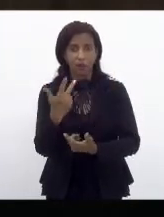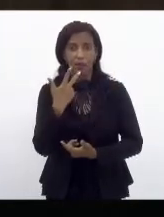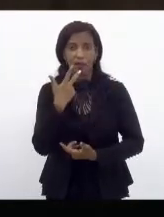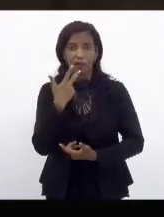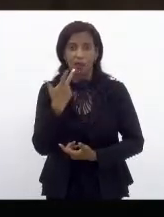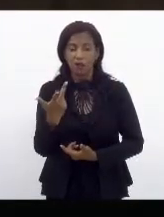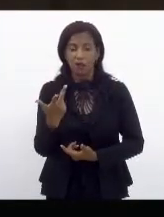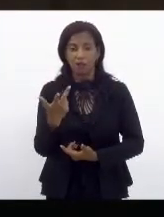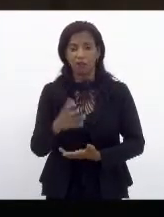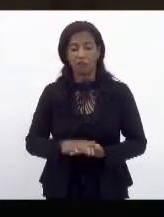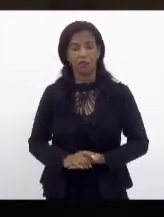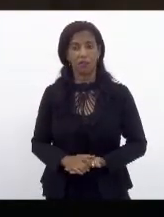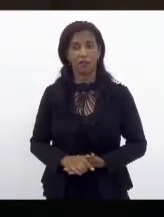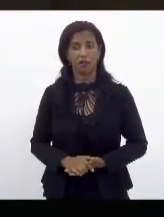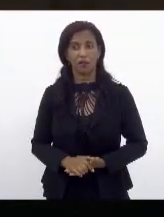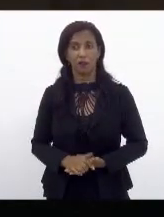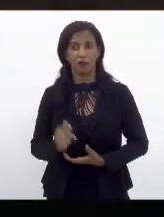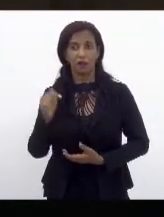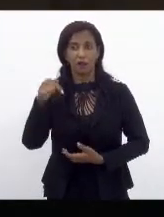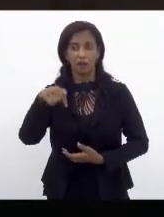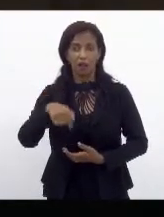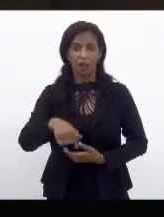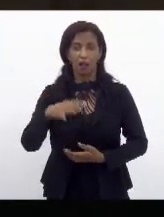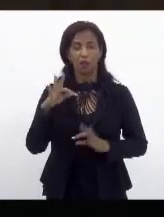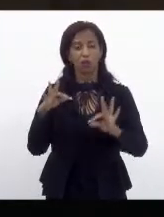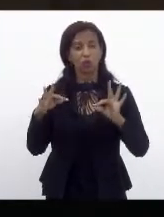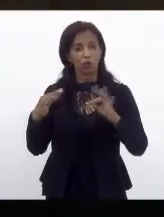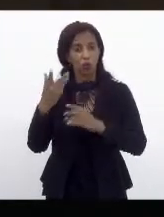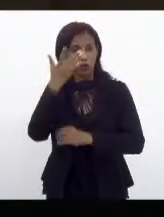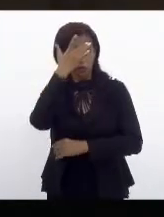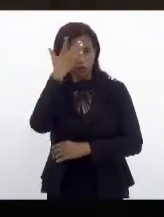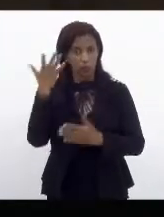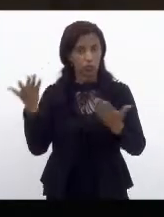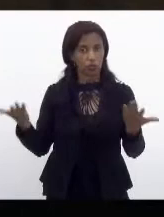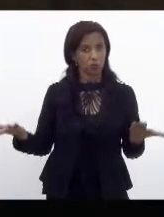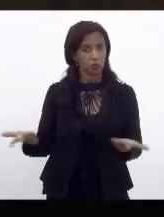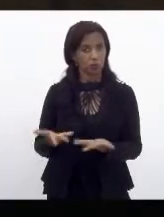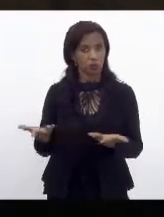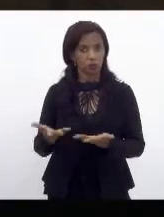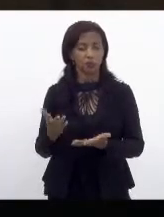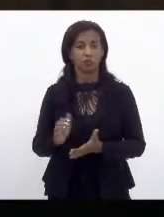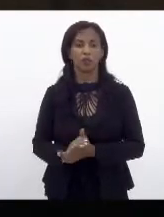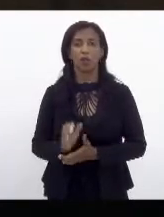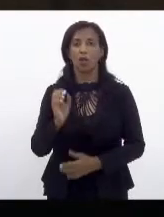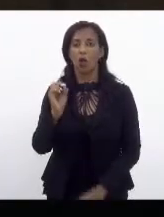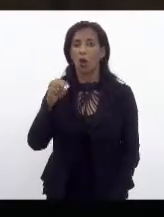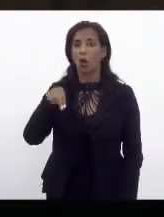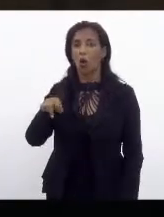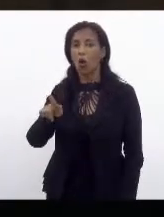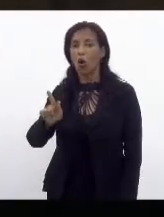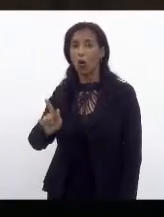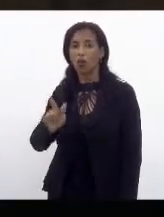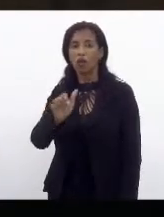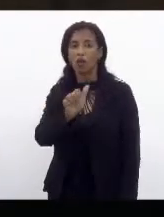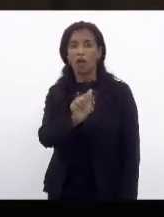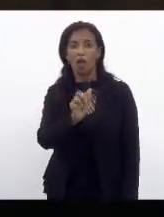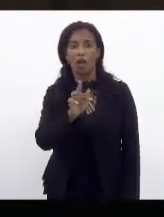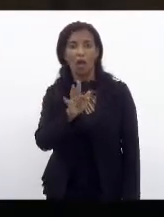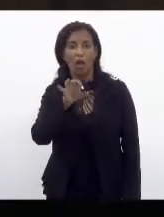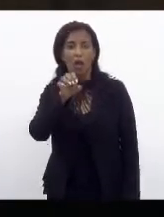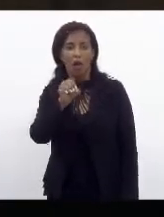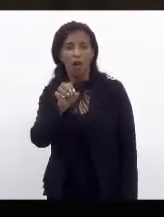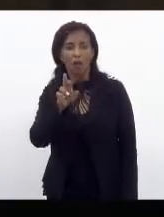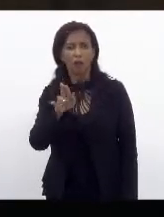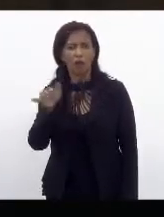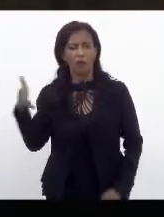fazer um desagravo àqueles e aquelas que hoje estão na ONG AfroReg, acabaram de visitar